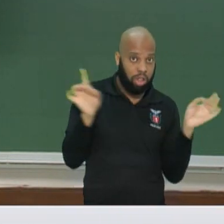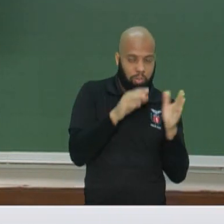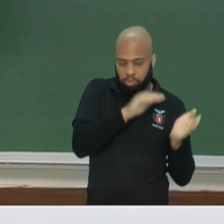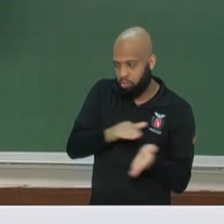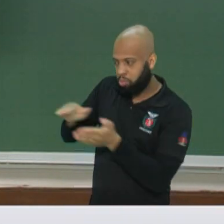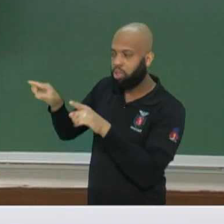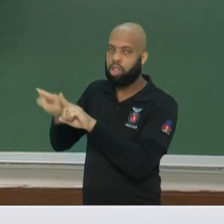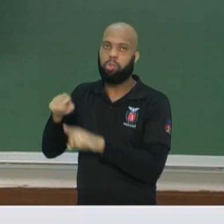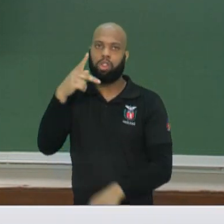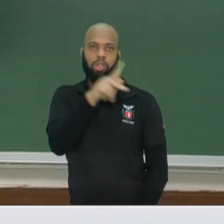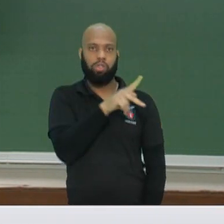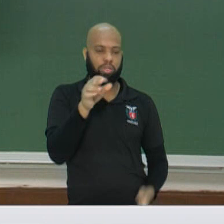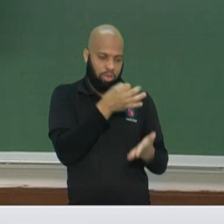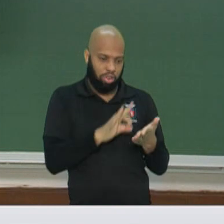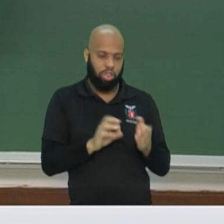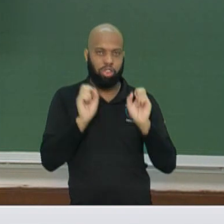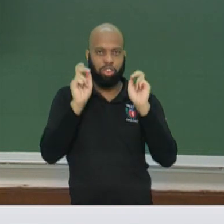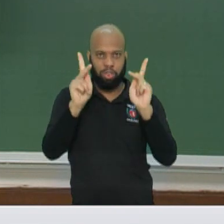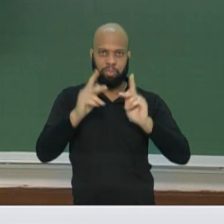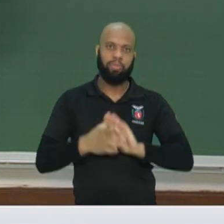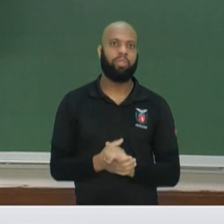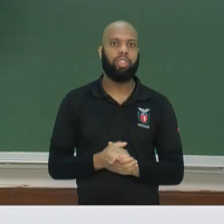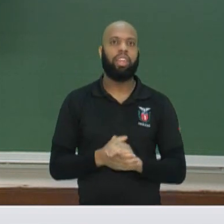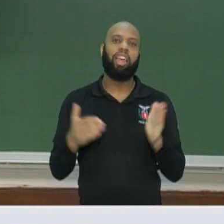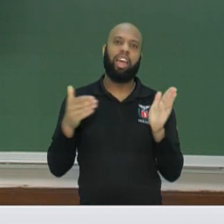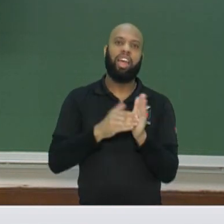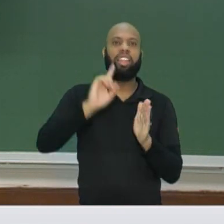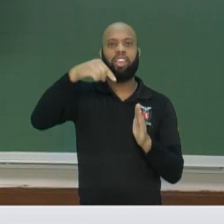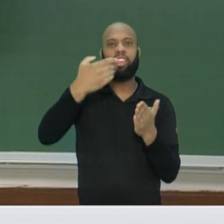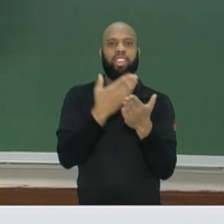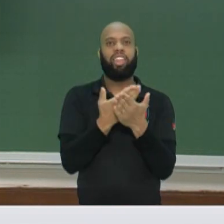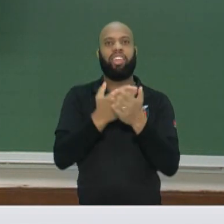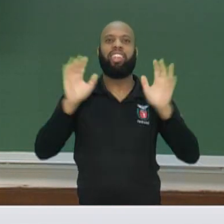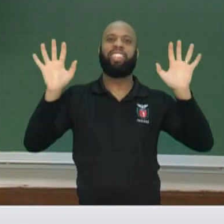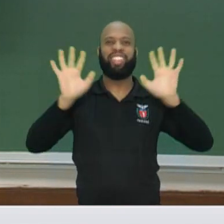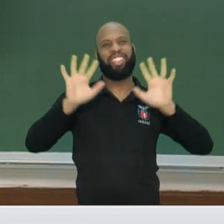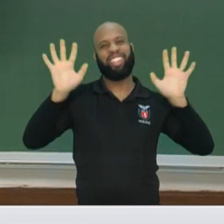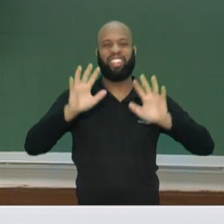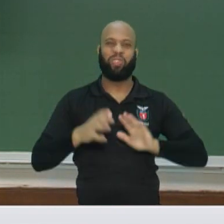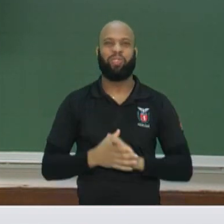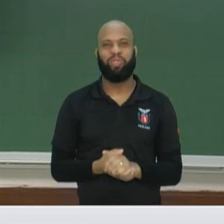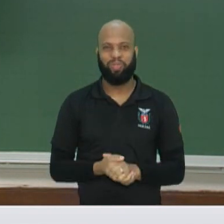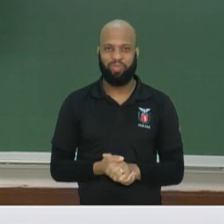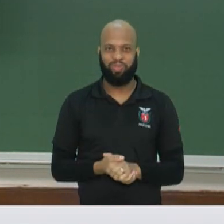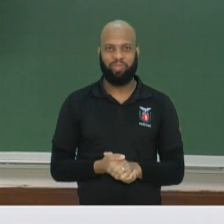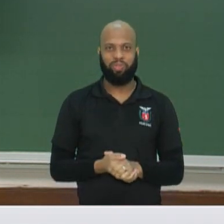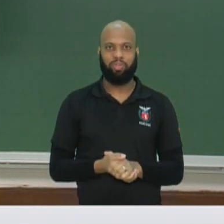bonitinho para o professor corrigir, ok? E até a próxima aula, gente. Tchau!